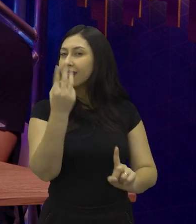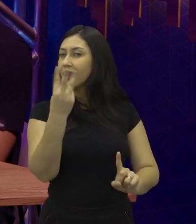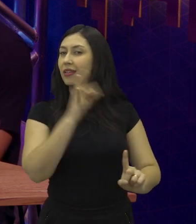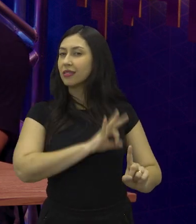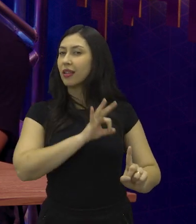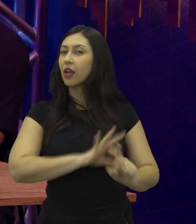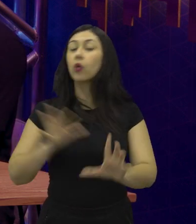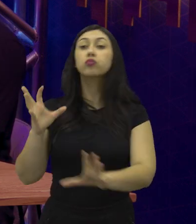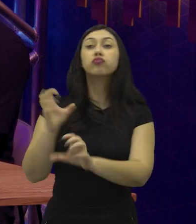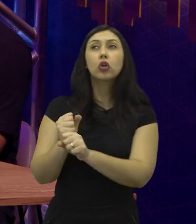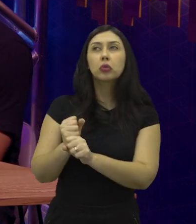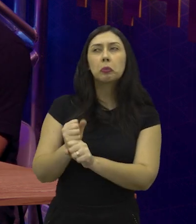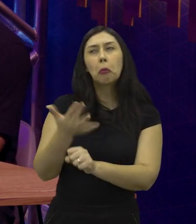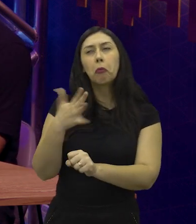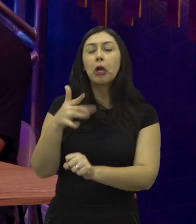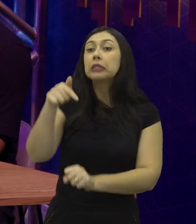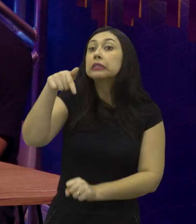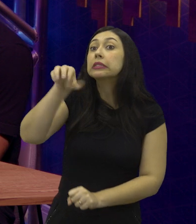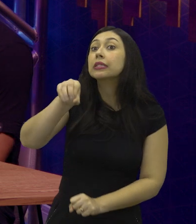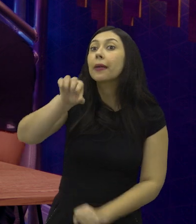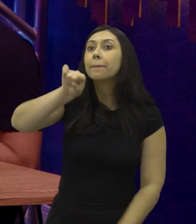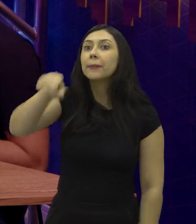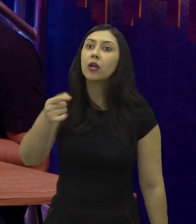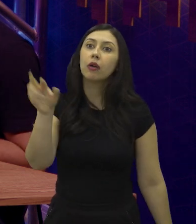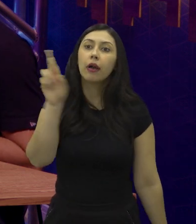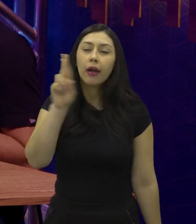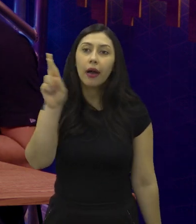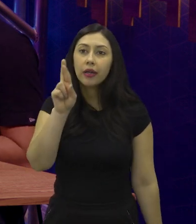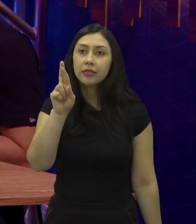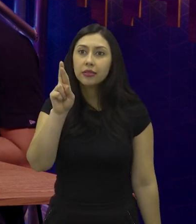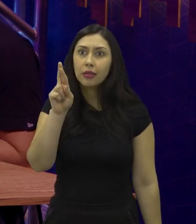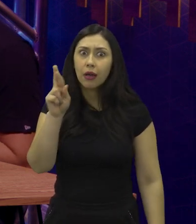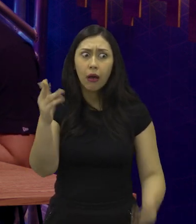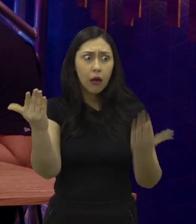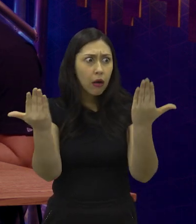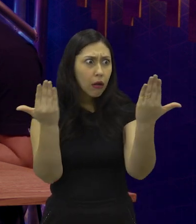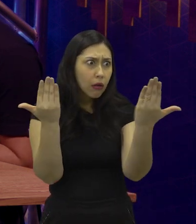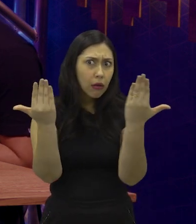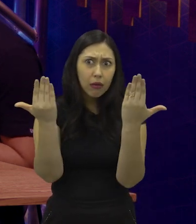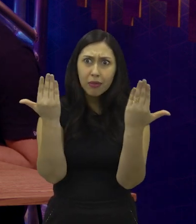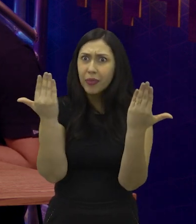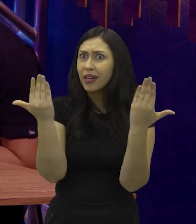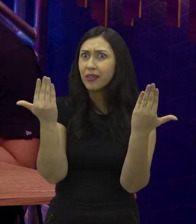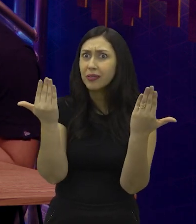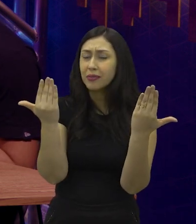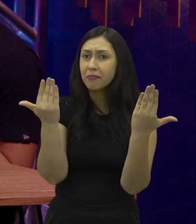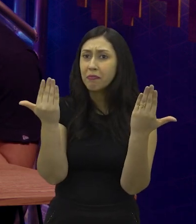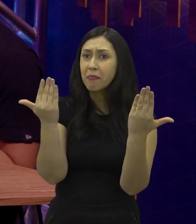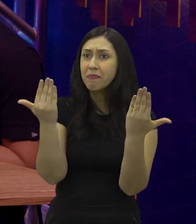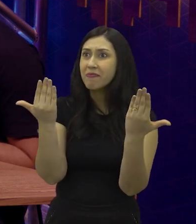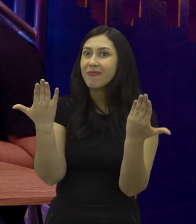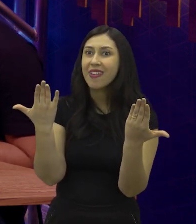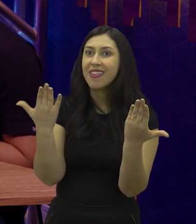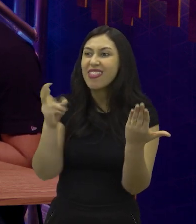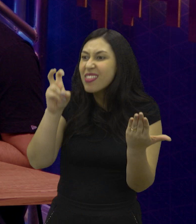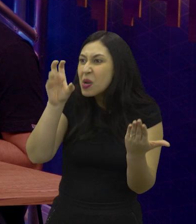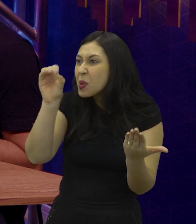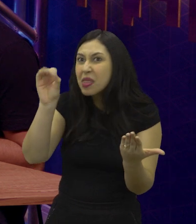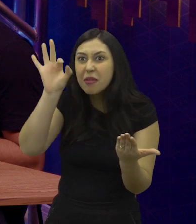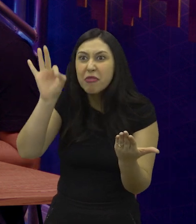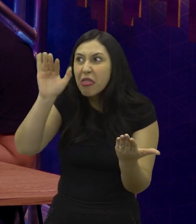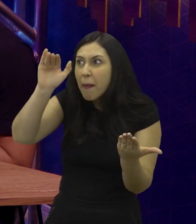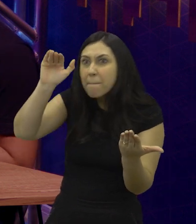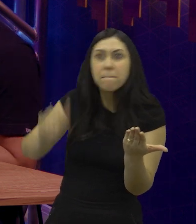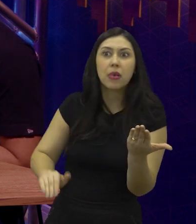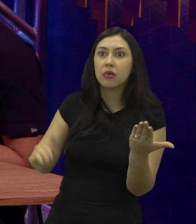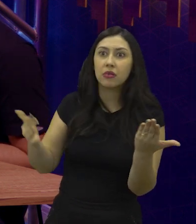vai dar 65, 70 mil por ano. Então, assim, não é nem metade do que...